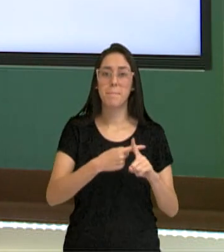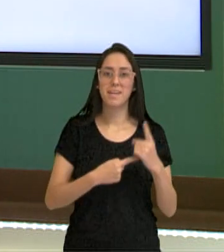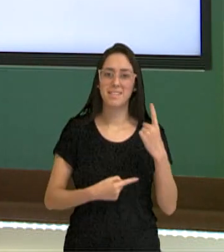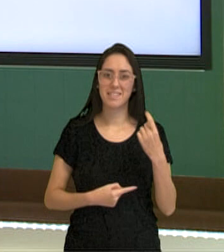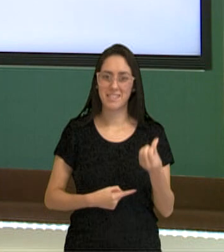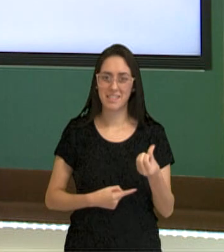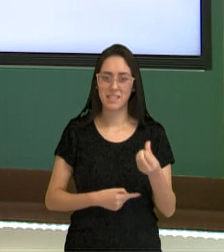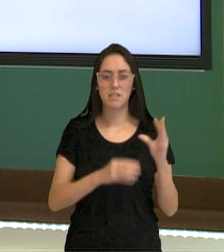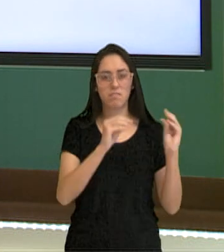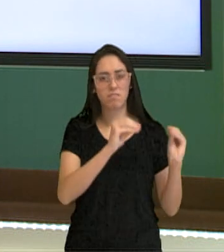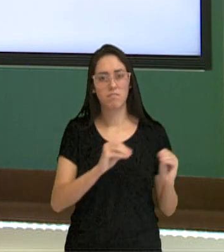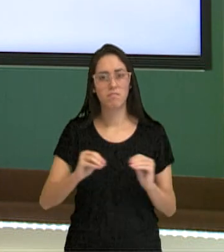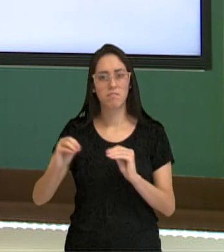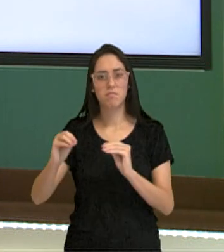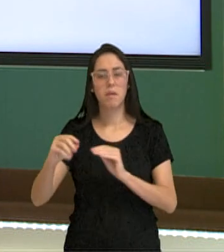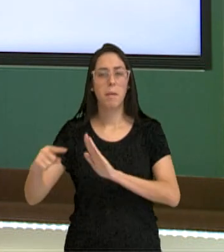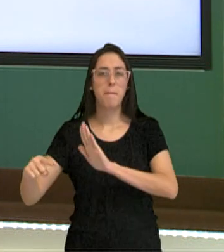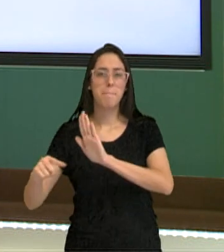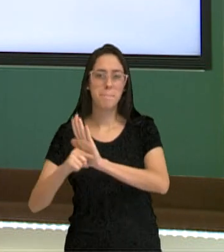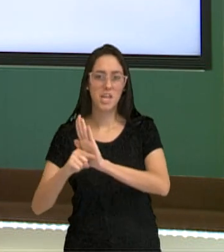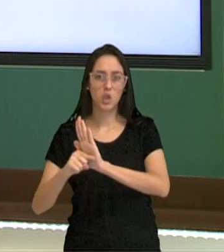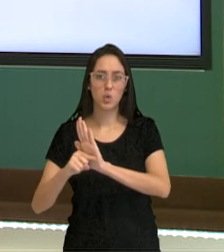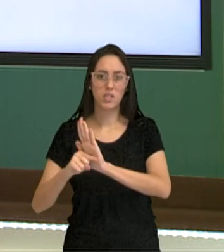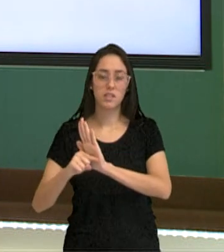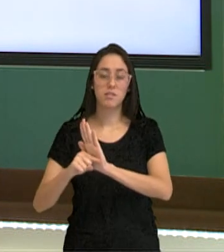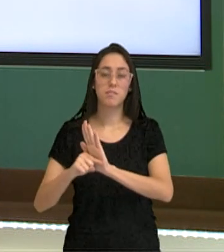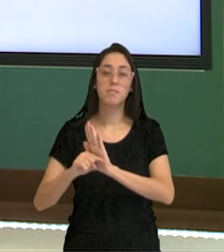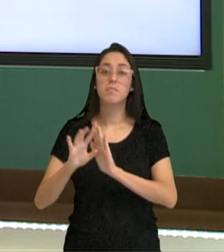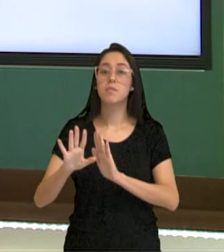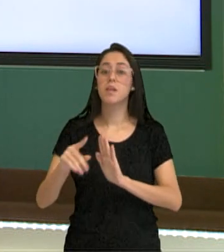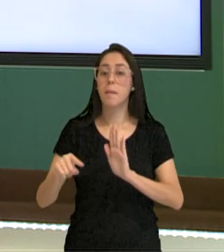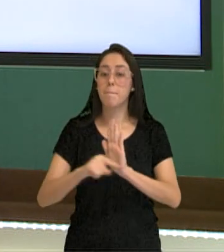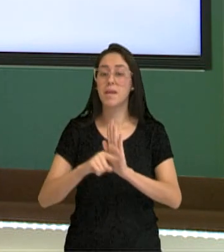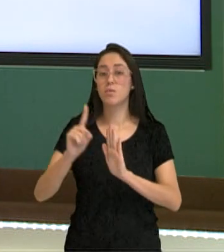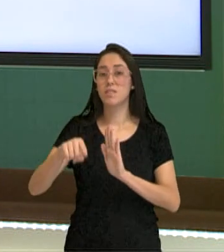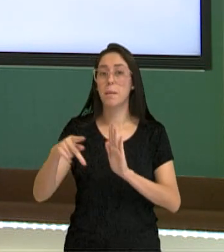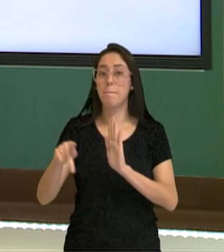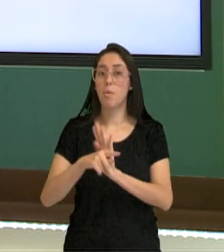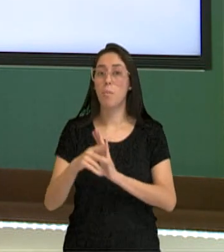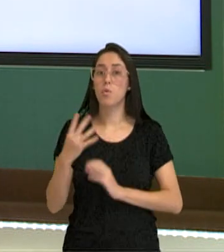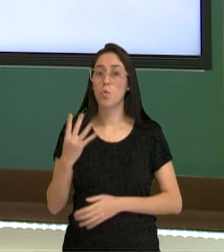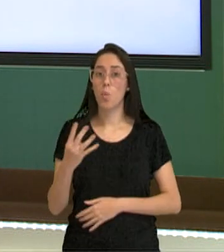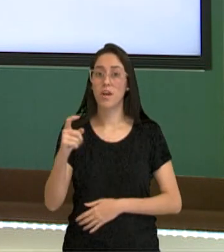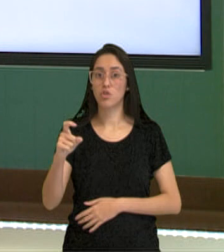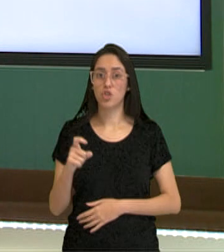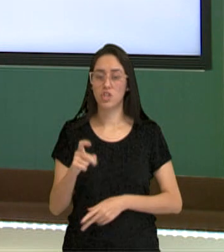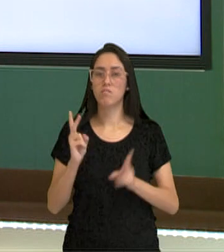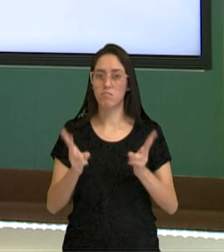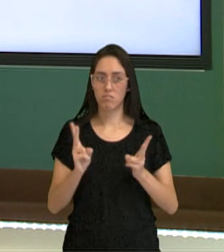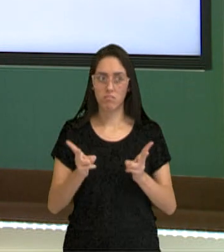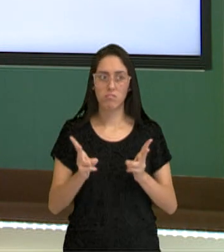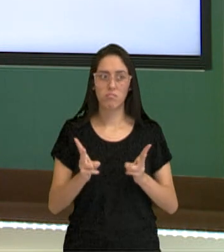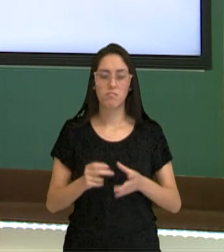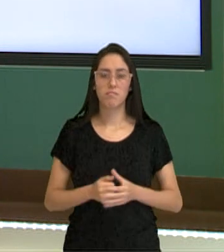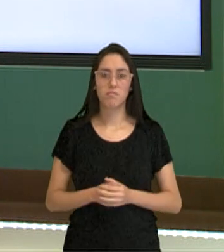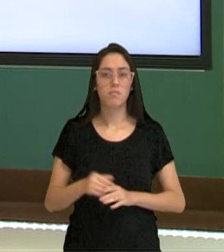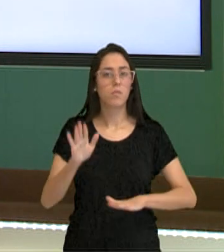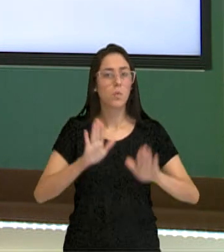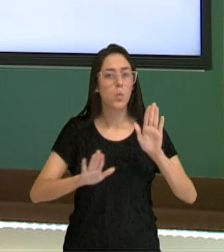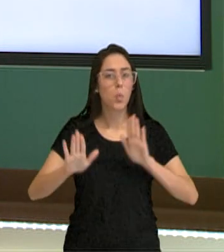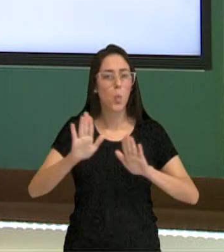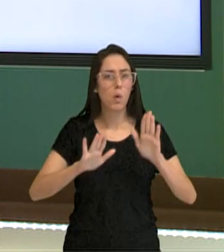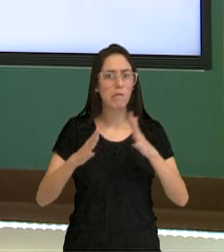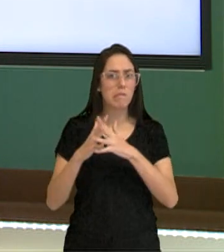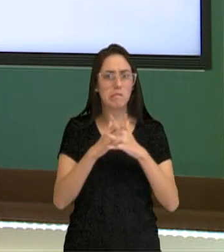aqui, passa para cá menos. Lembrando que esse menos é o sinal do 4x, ó. Eu repeti ele ali, ok? Só cuidado com os sinais